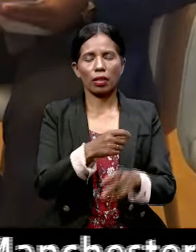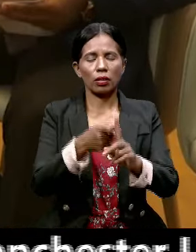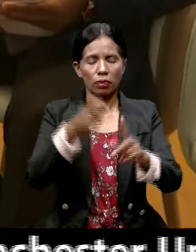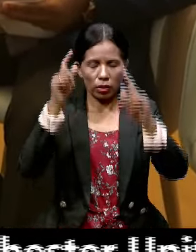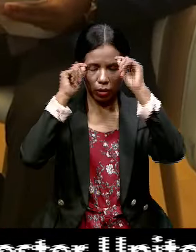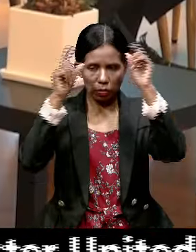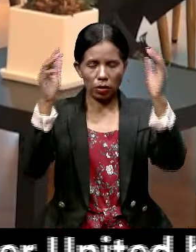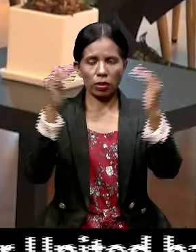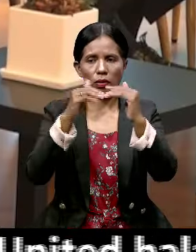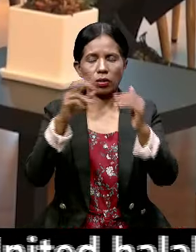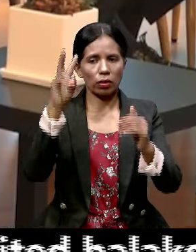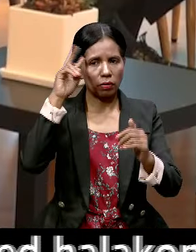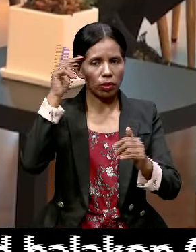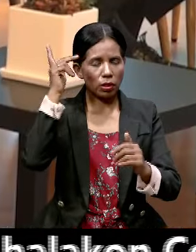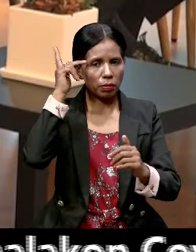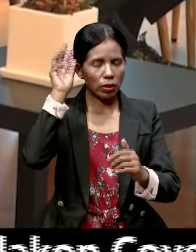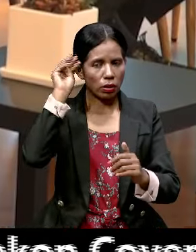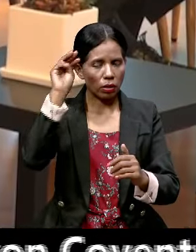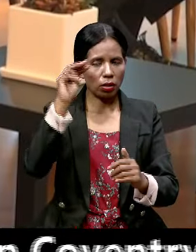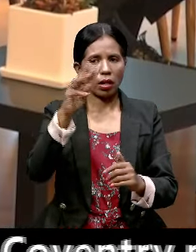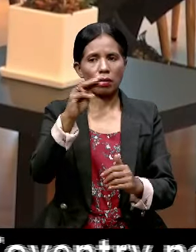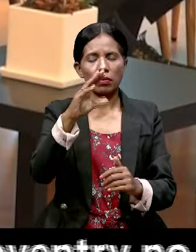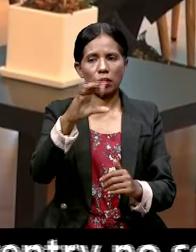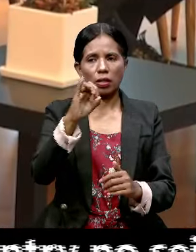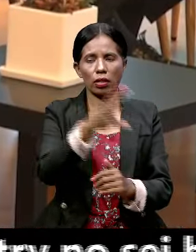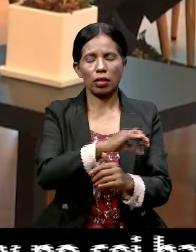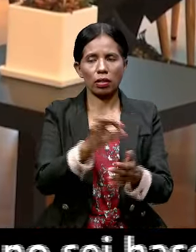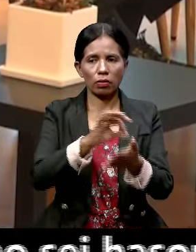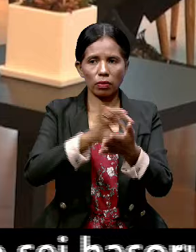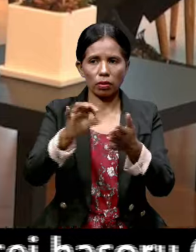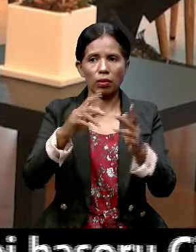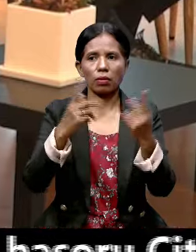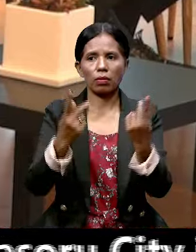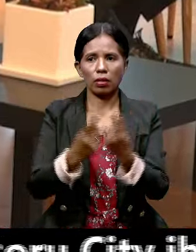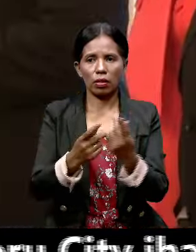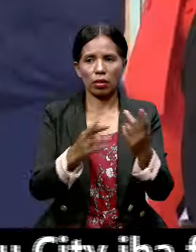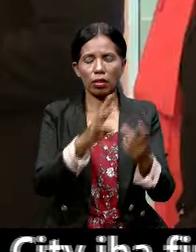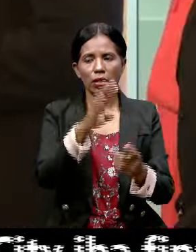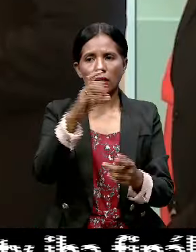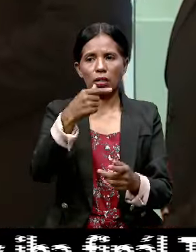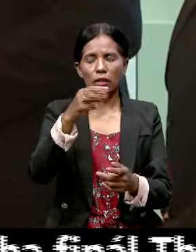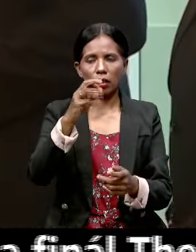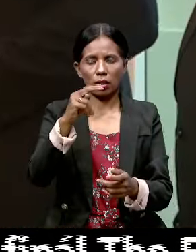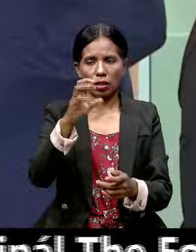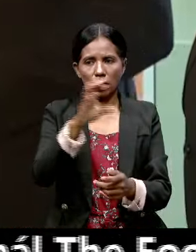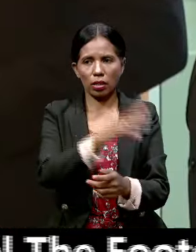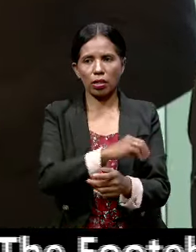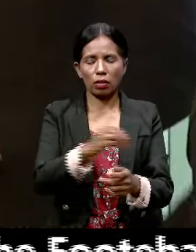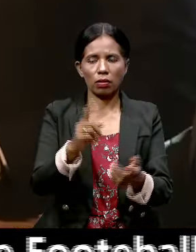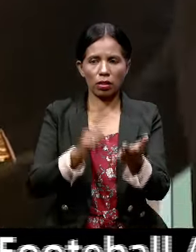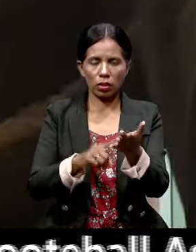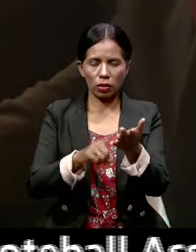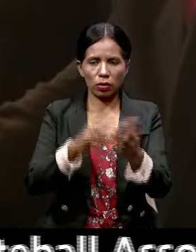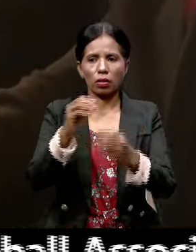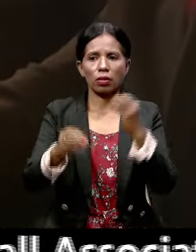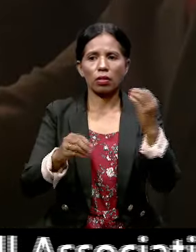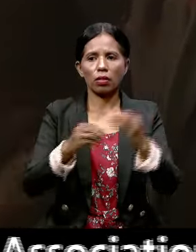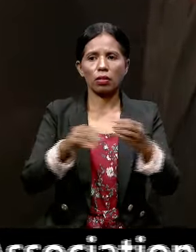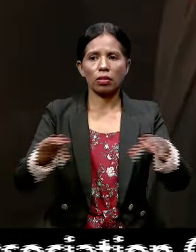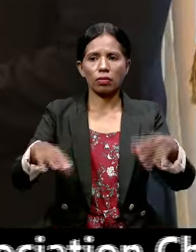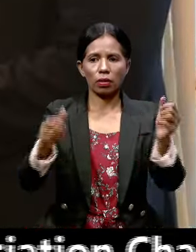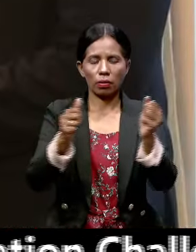Timor-Leste, encontro o vice-ministro Comércio e Indústria no Formação Empresarial República Guiné Equatorial, onde discute com a